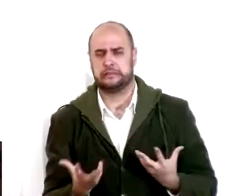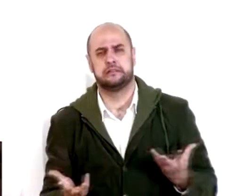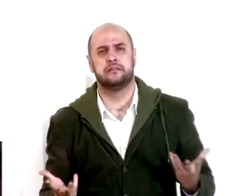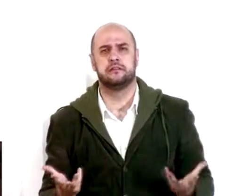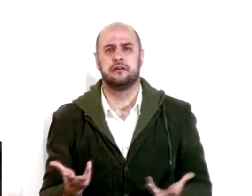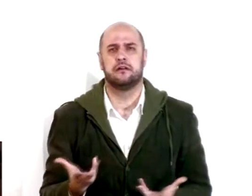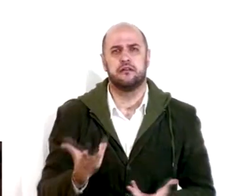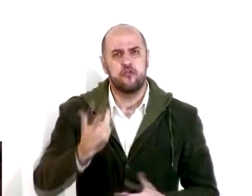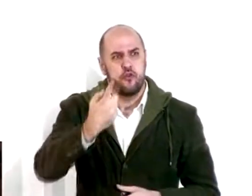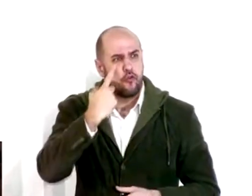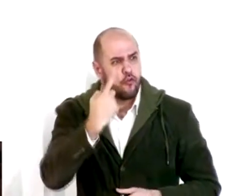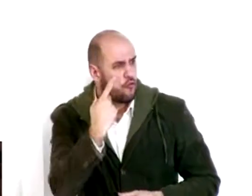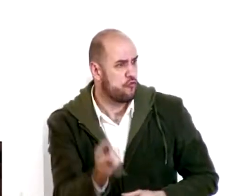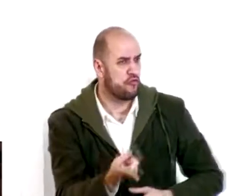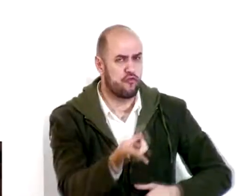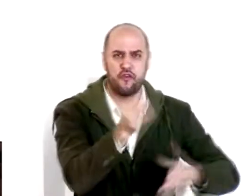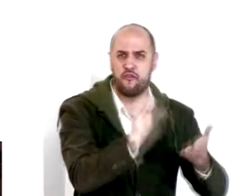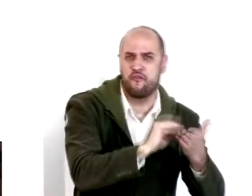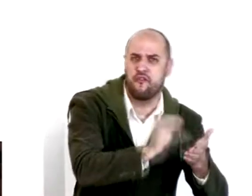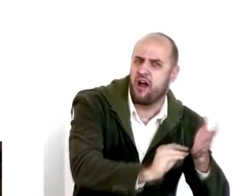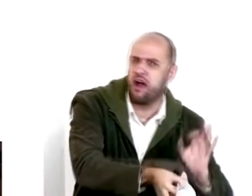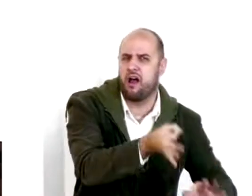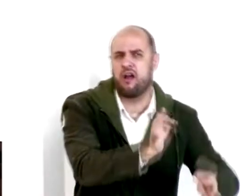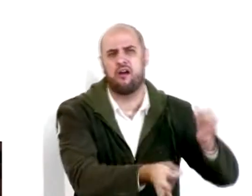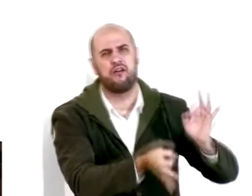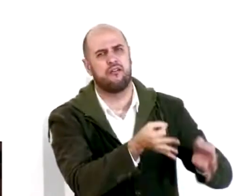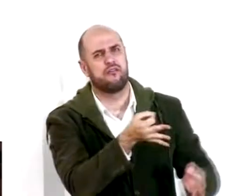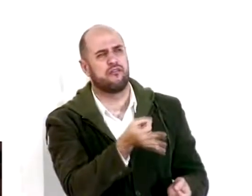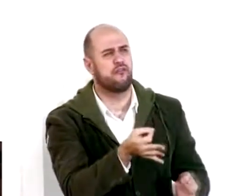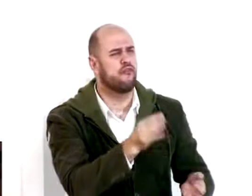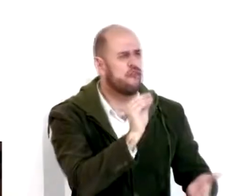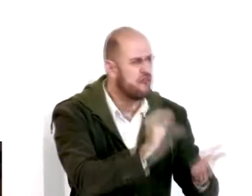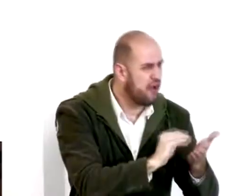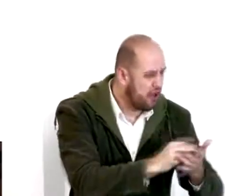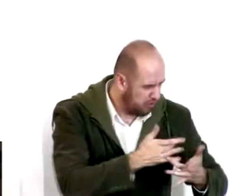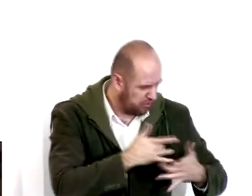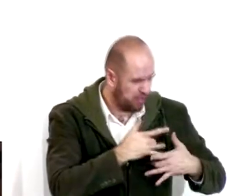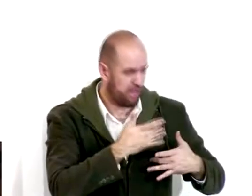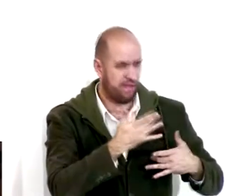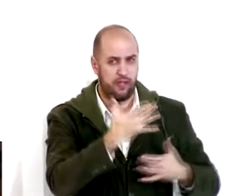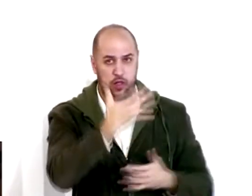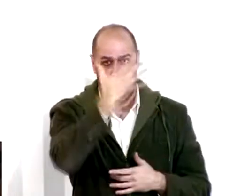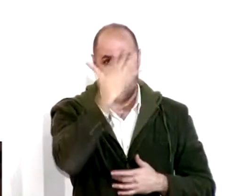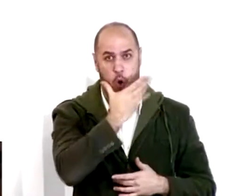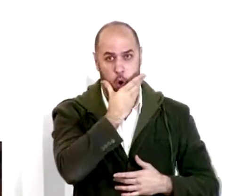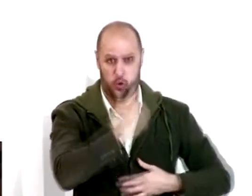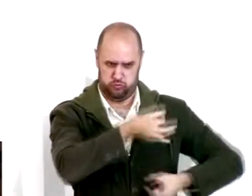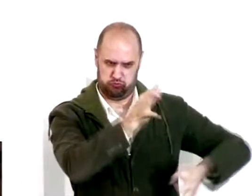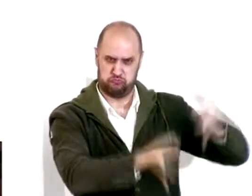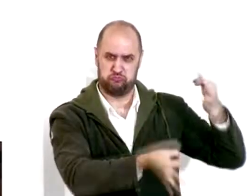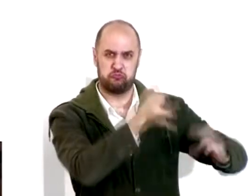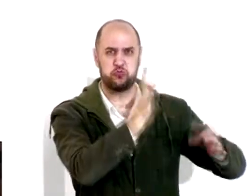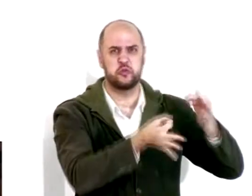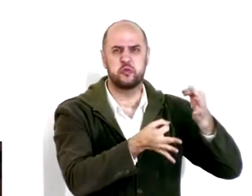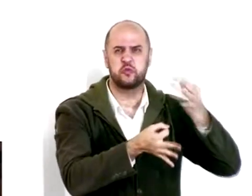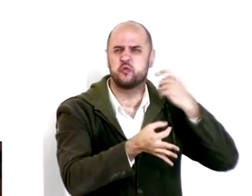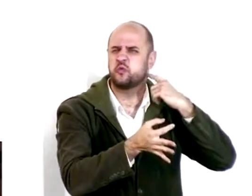ver a injustiça, a impiedade, juízes corrompidos em todas